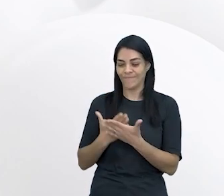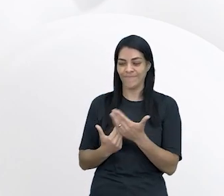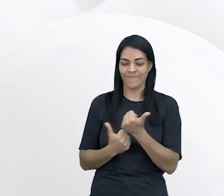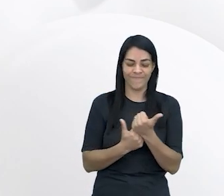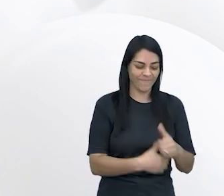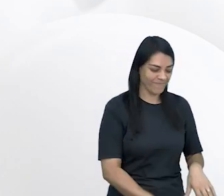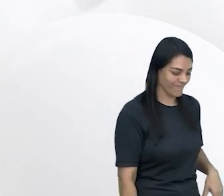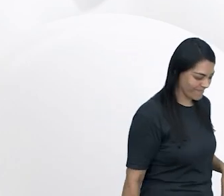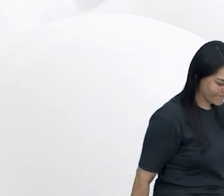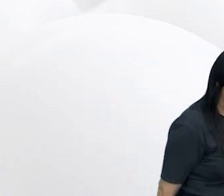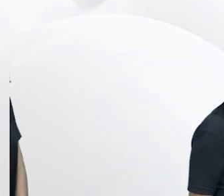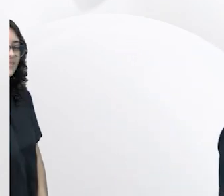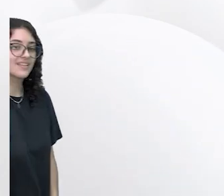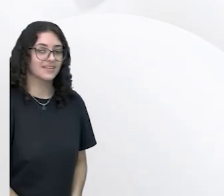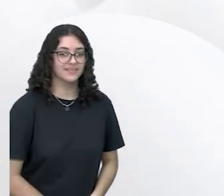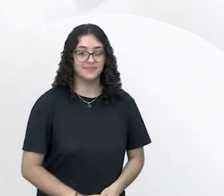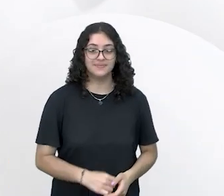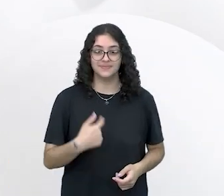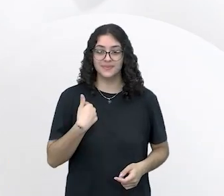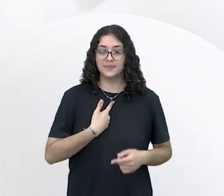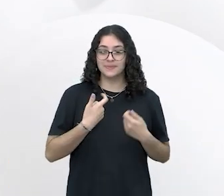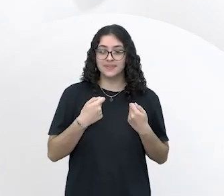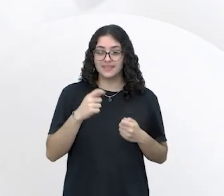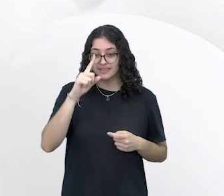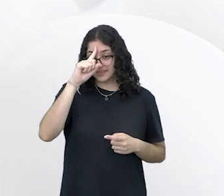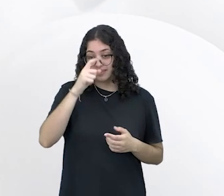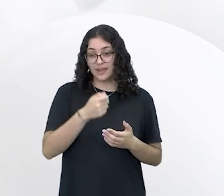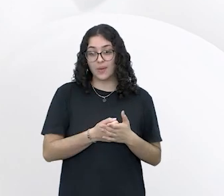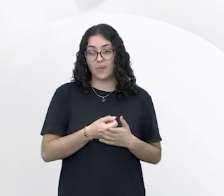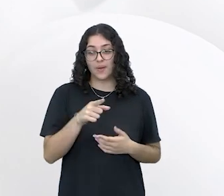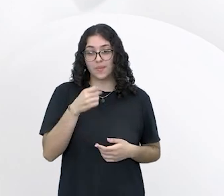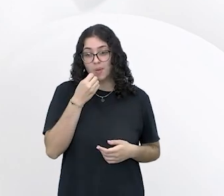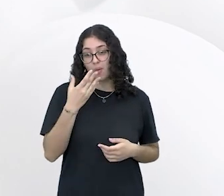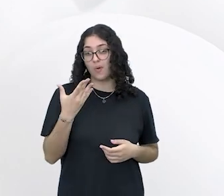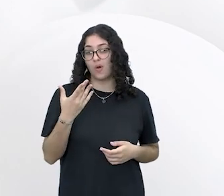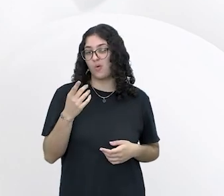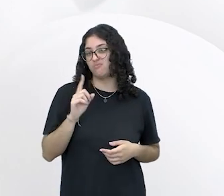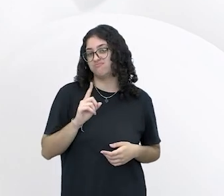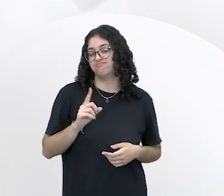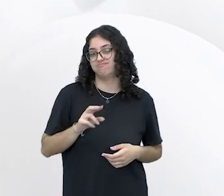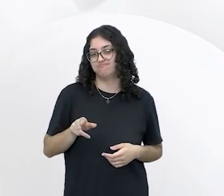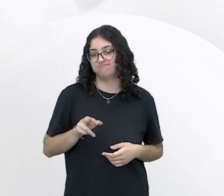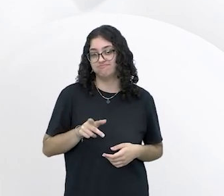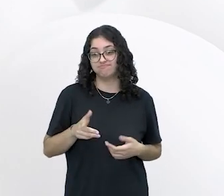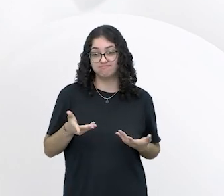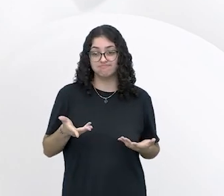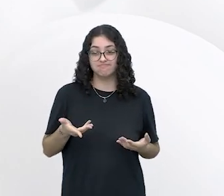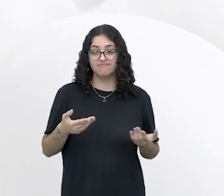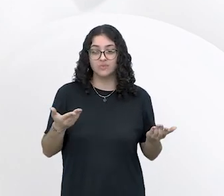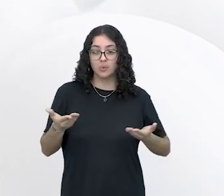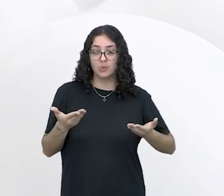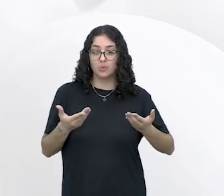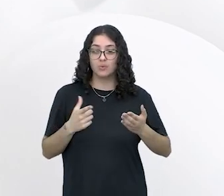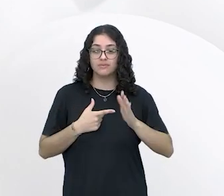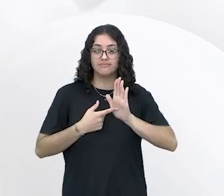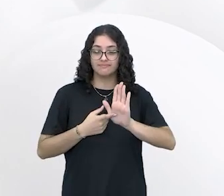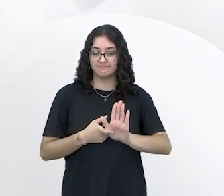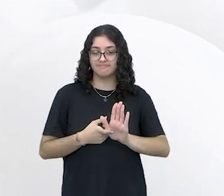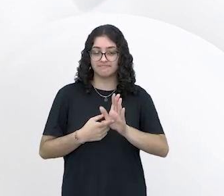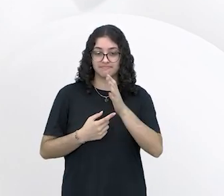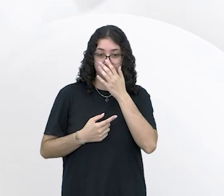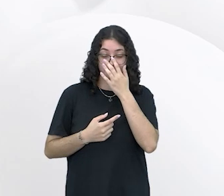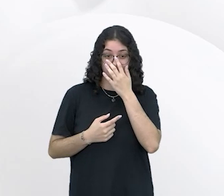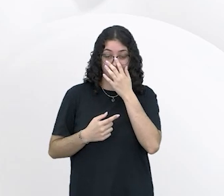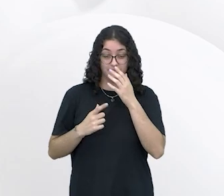que tomar decisões que elas podem ser boas ou não tão boas assim, né? Então é muito importante que hoje se apresenta.